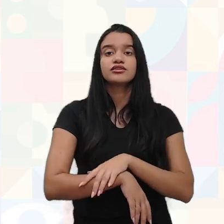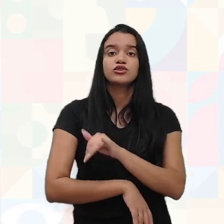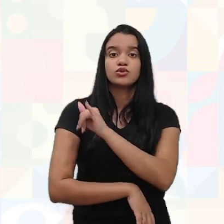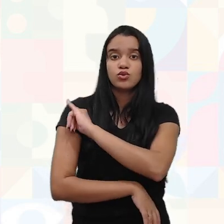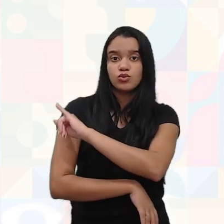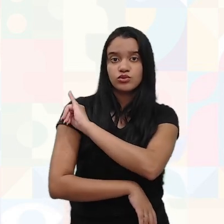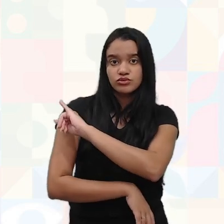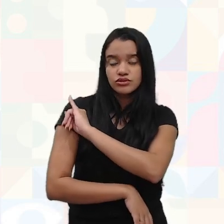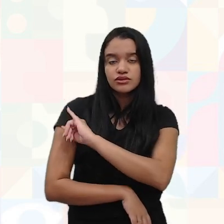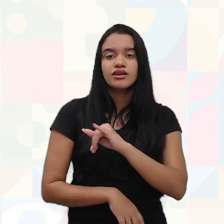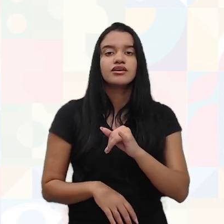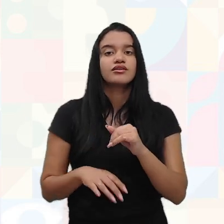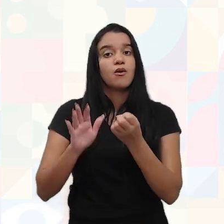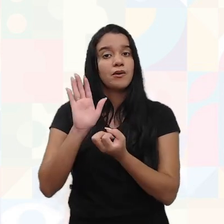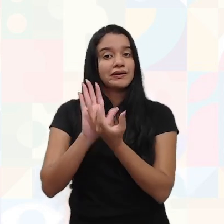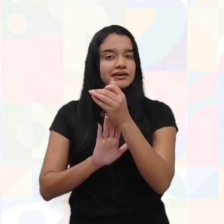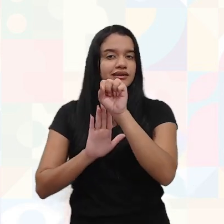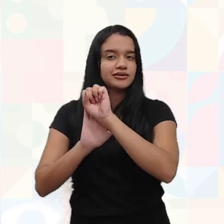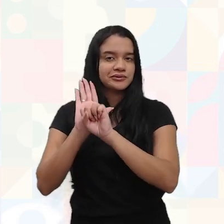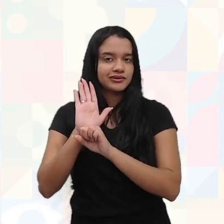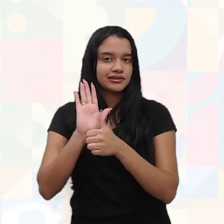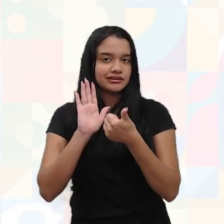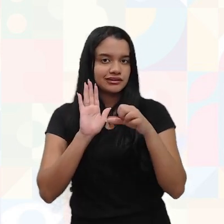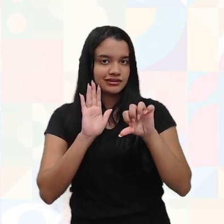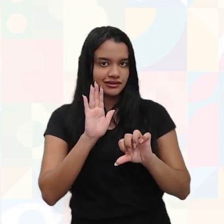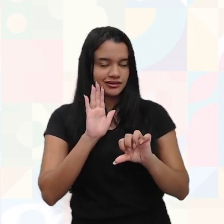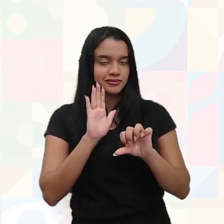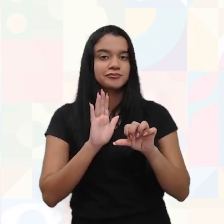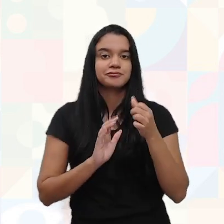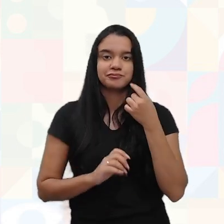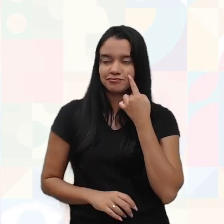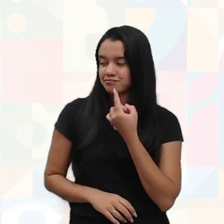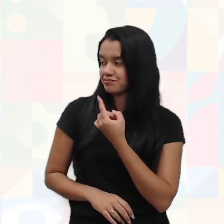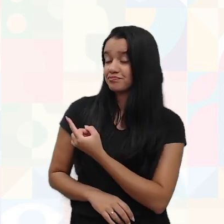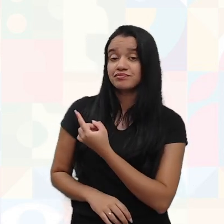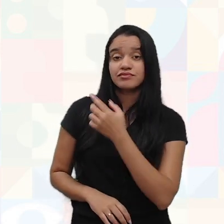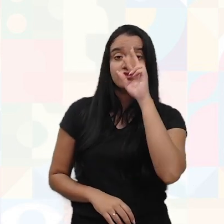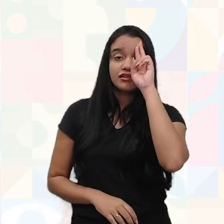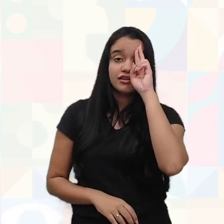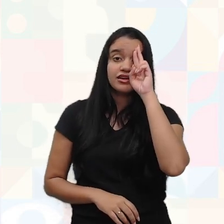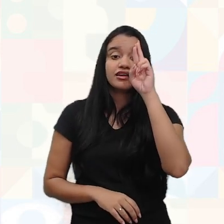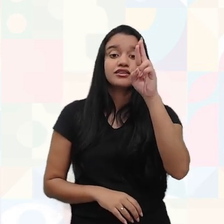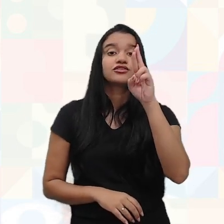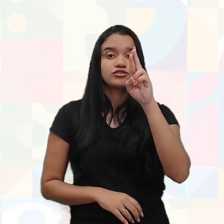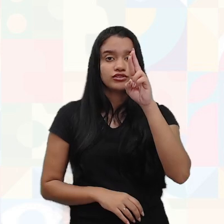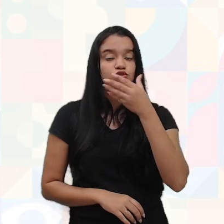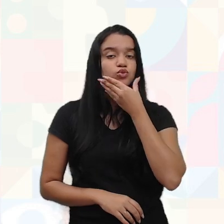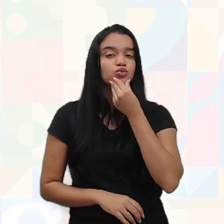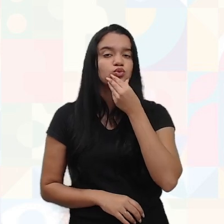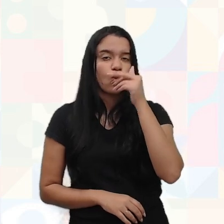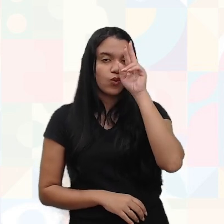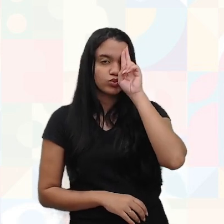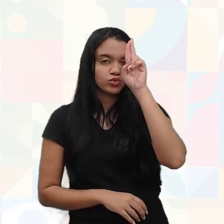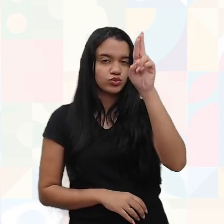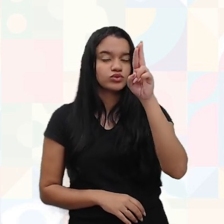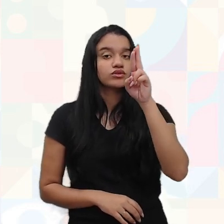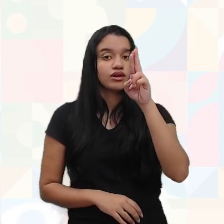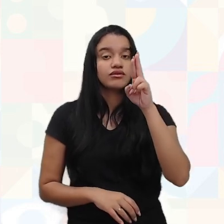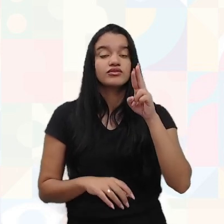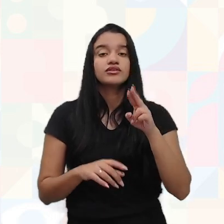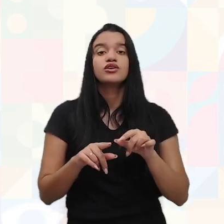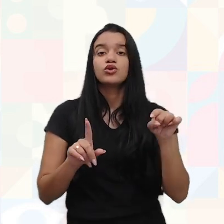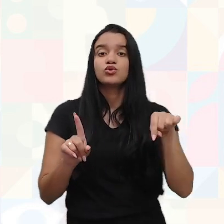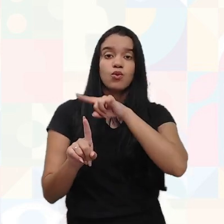no século XIX pelo arquiteto francês Grandjean de Montigny, que era o chefe da missão francesa, que veio para